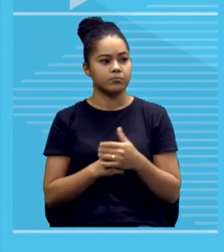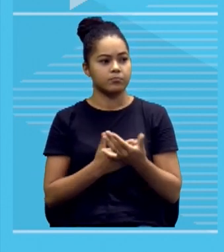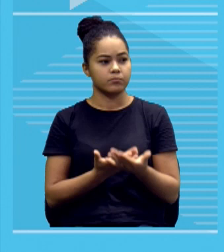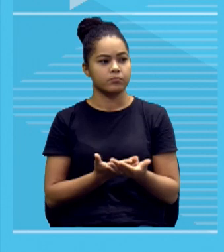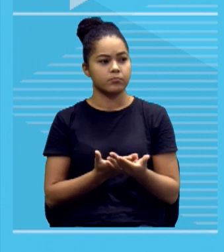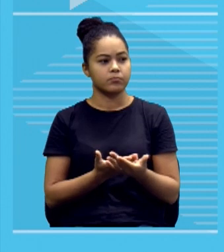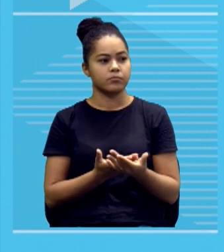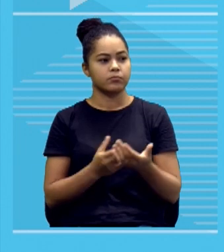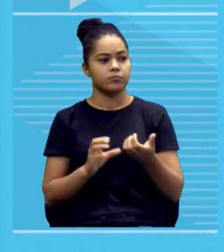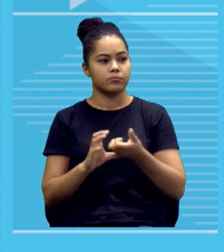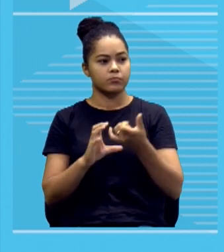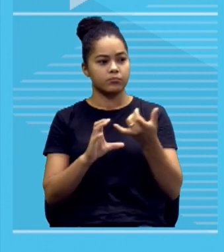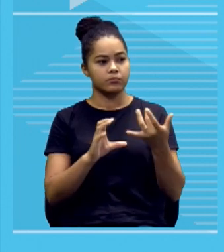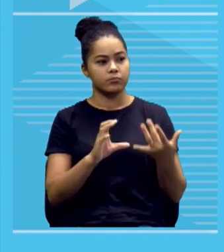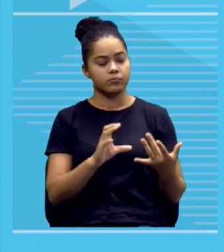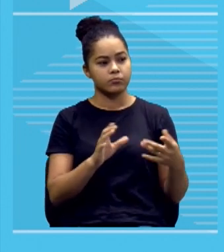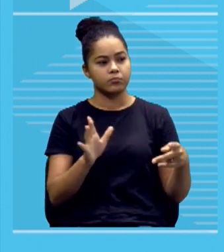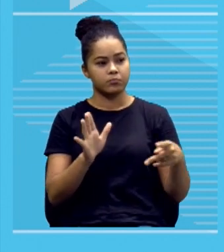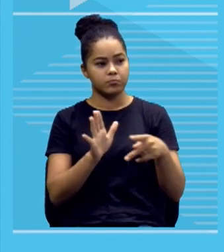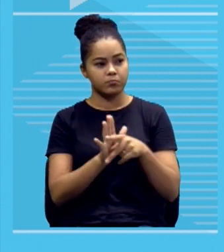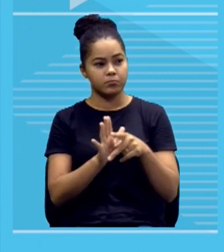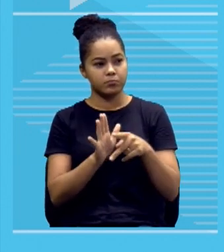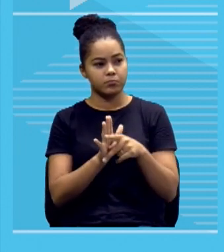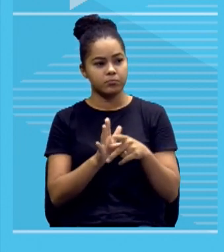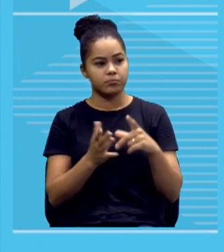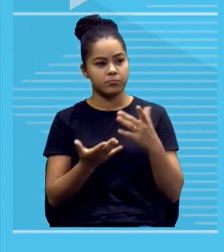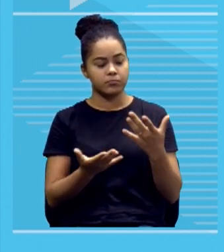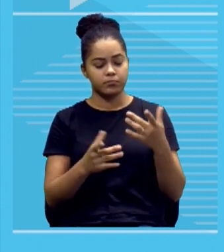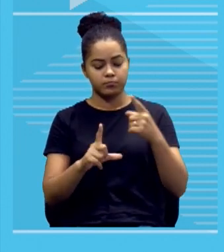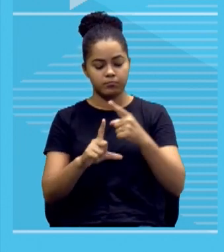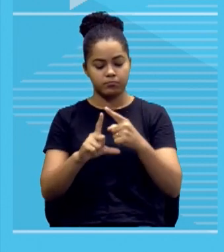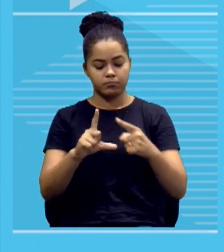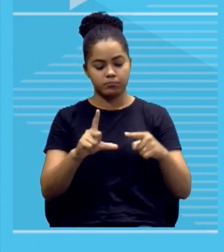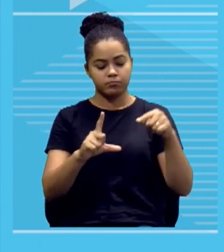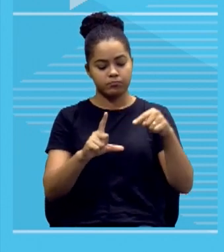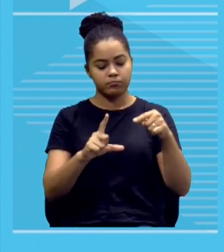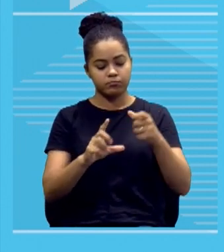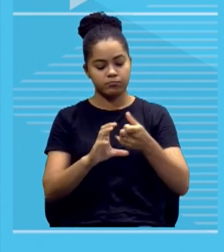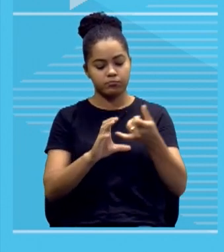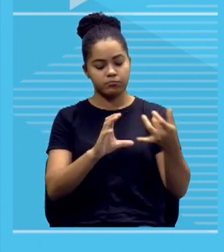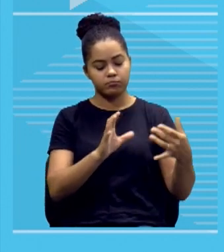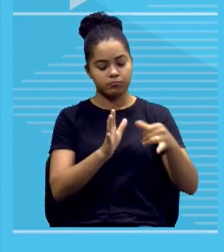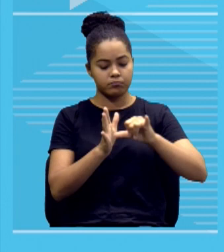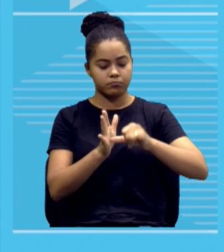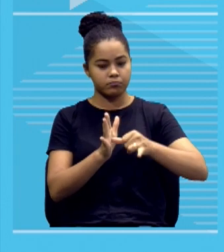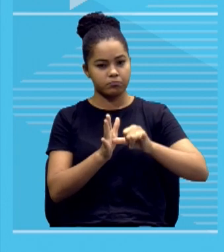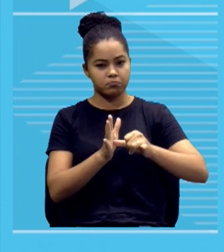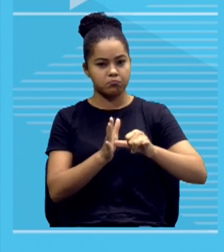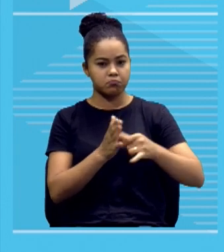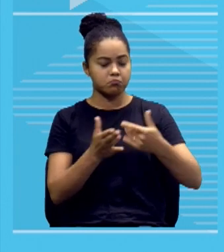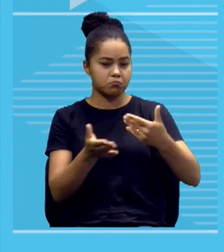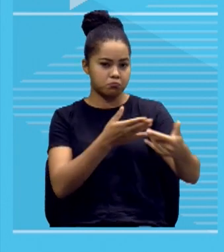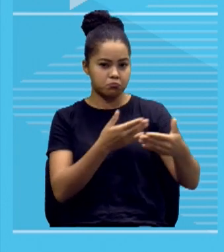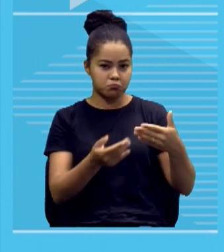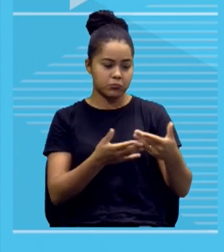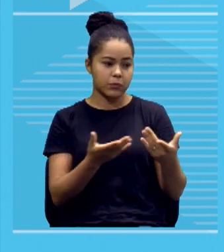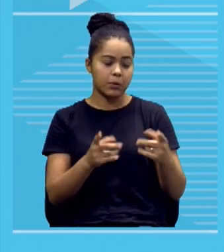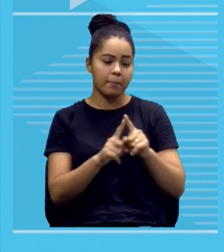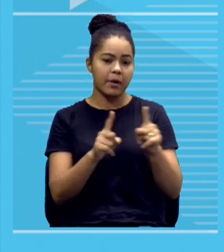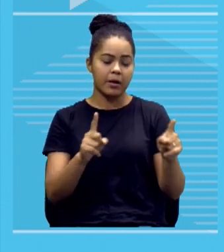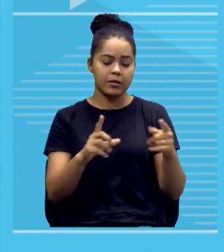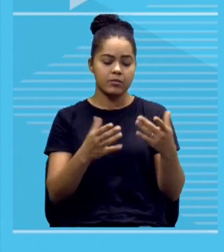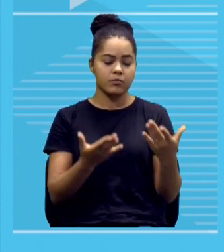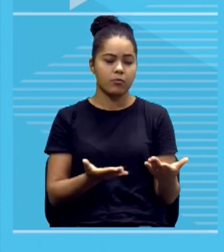terminais. Considerando o gráfico a seguir, apresentam a curva característica de um gerador hipotético. Qual a intensidade da corrente